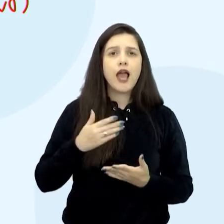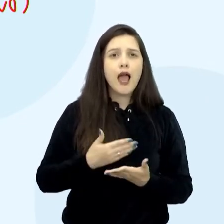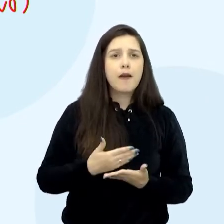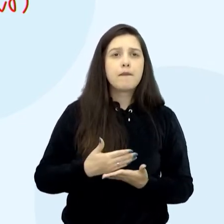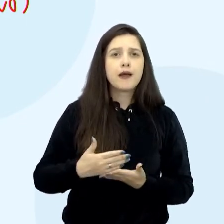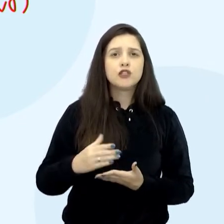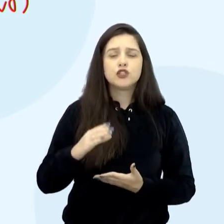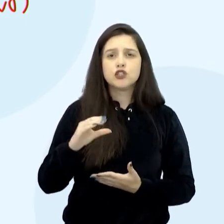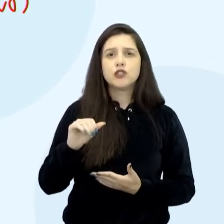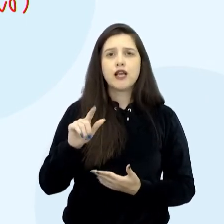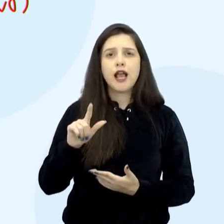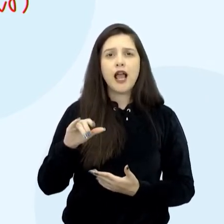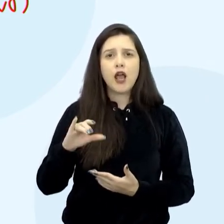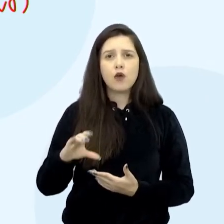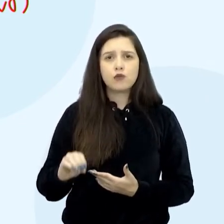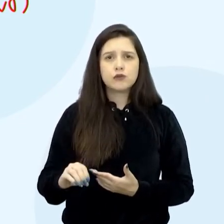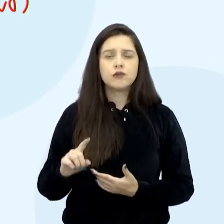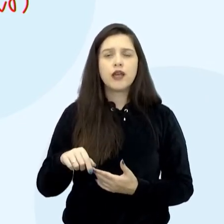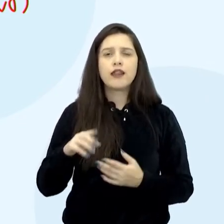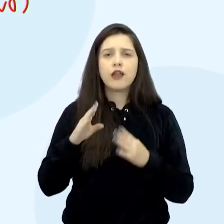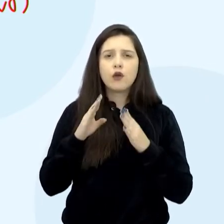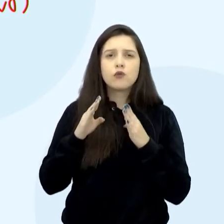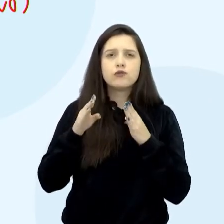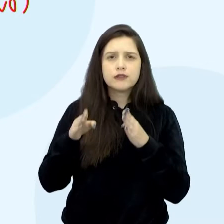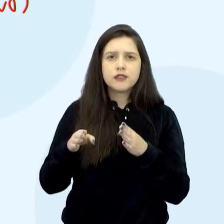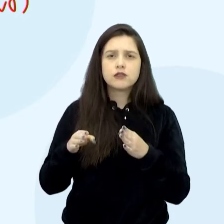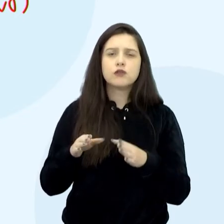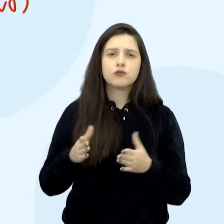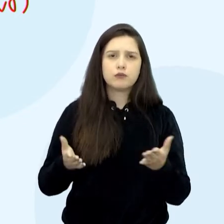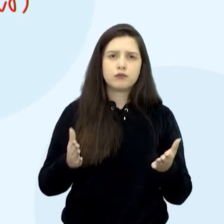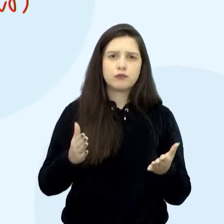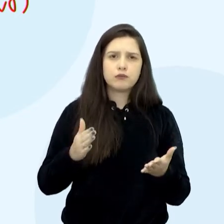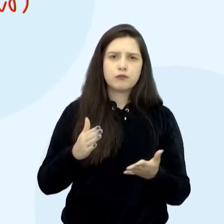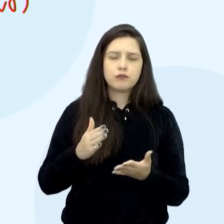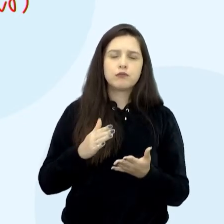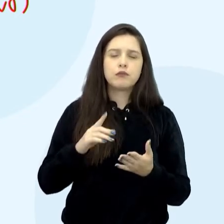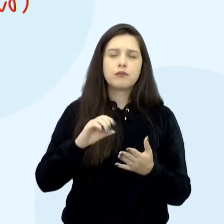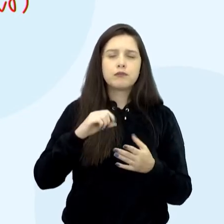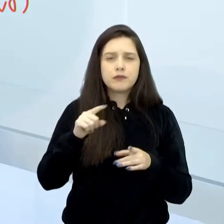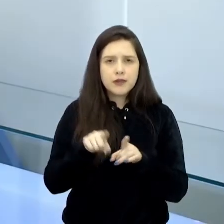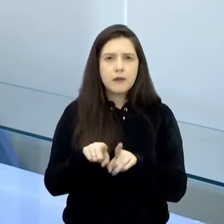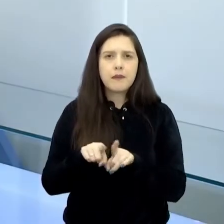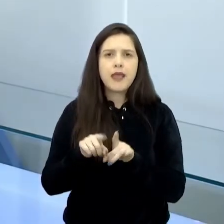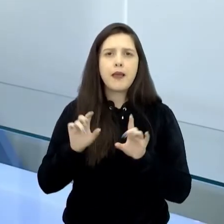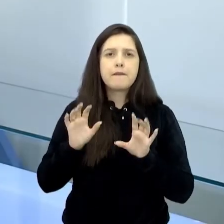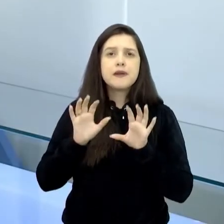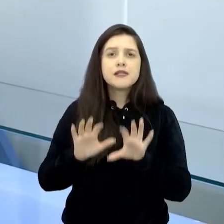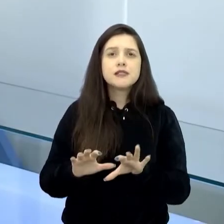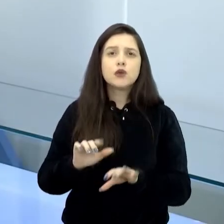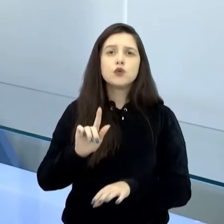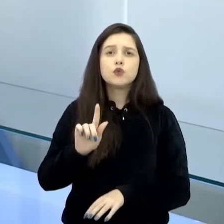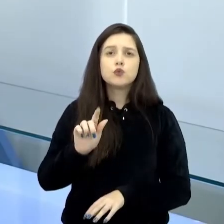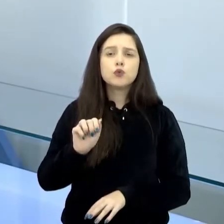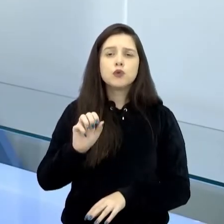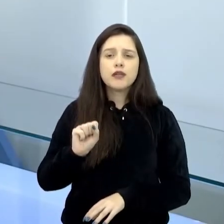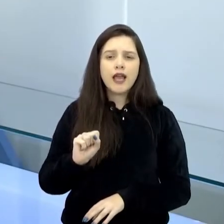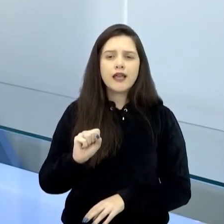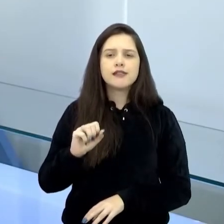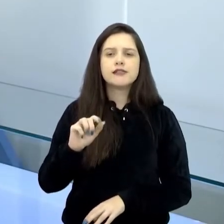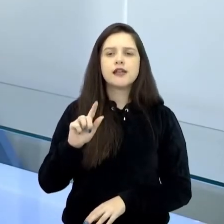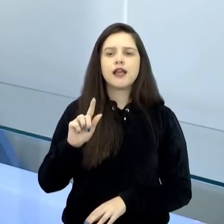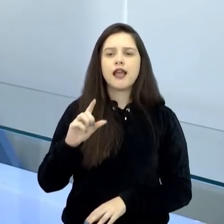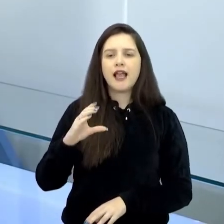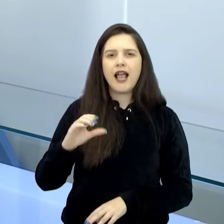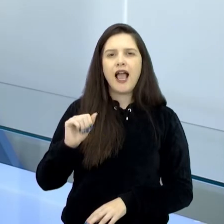cálculos realizados por meio da concentração, né, ou por meio da pressão do gás carbônico no sistema, o que vai